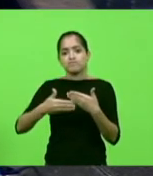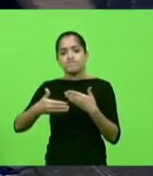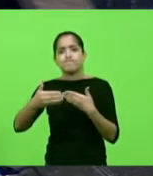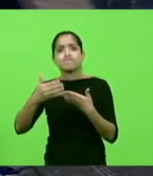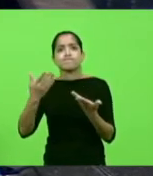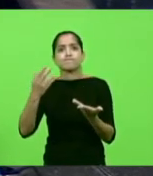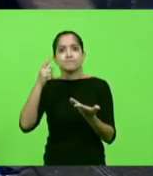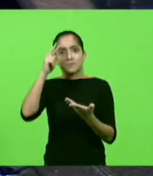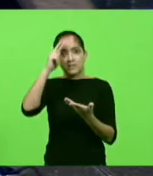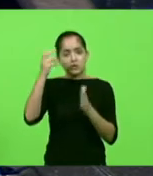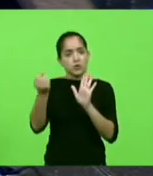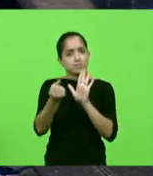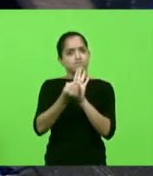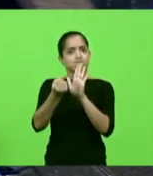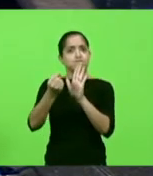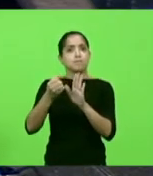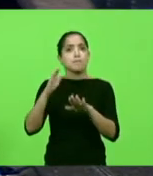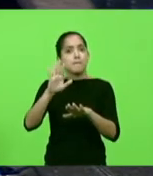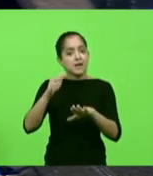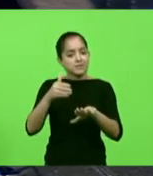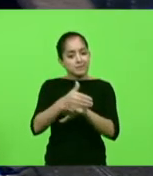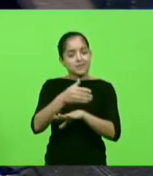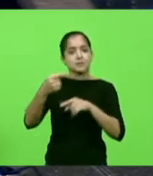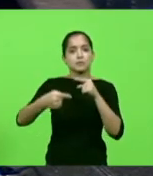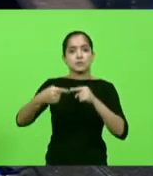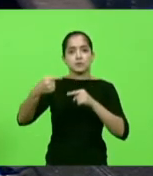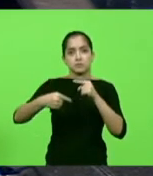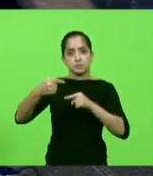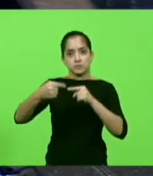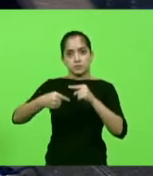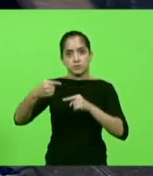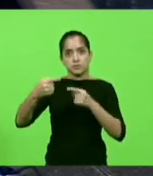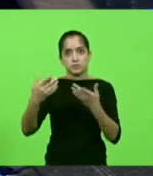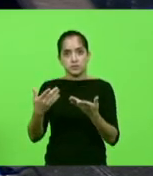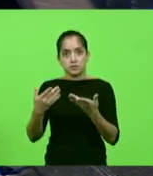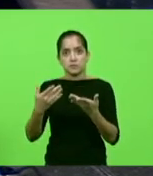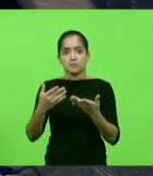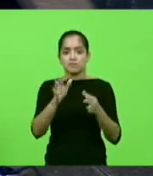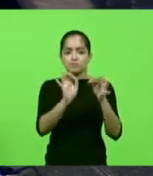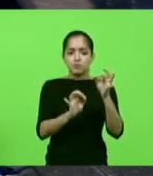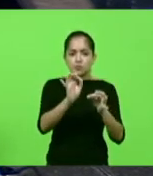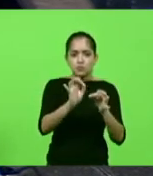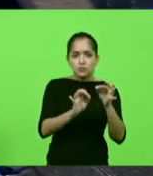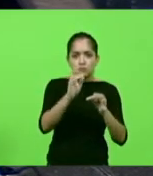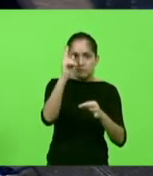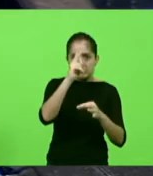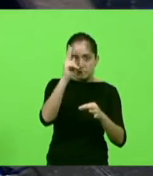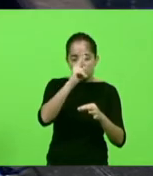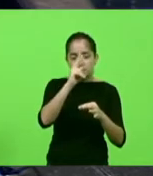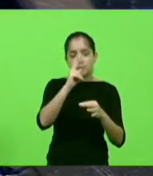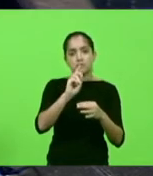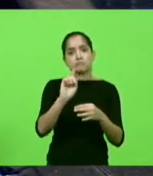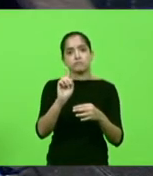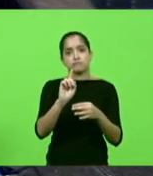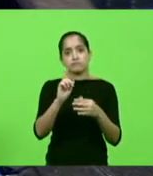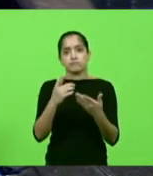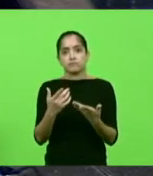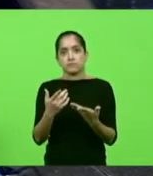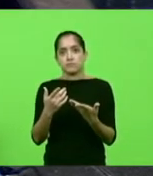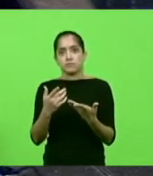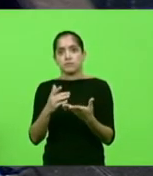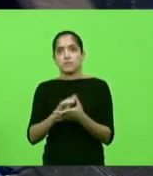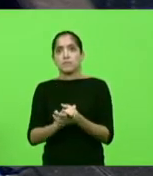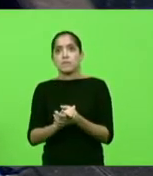história, resolveu entrar para a política. Seria uma enorme injustiça nós aqui não lembrarmos dele. Eu não estou falando de Ulisses Guimarães,